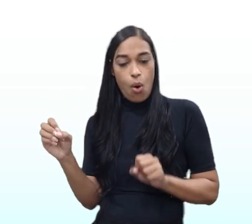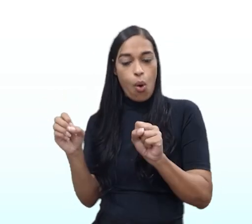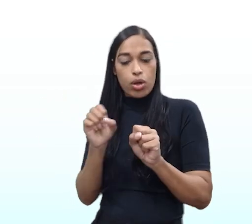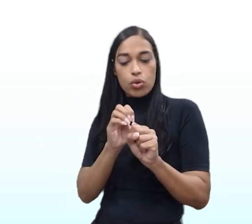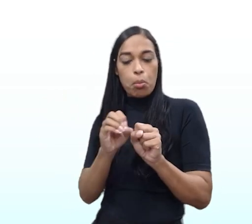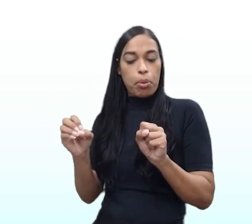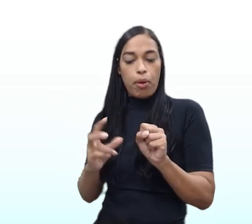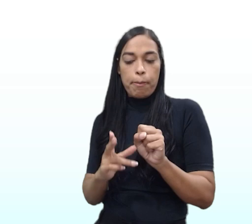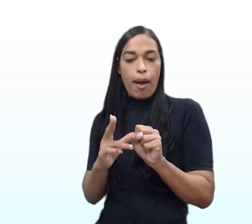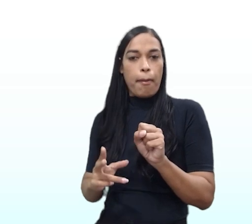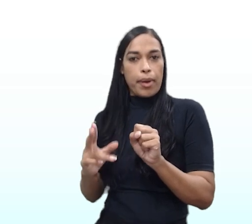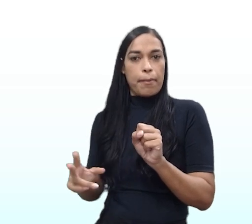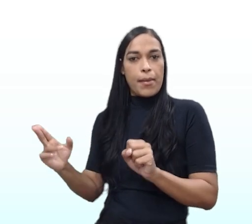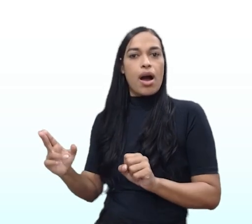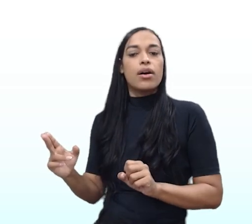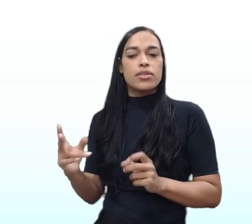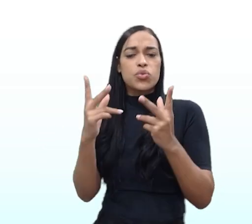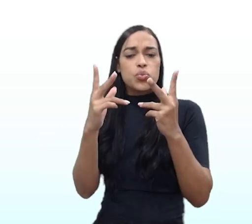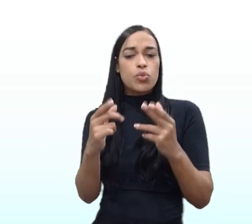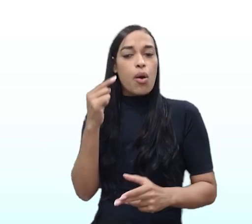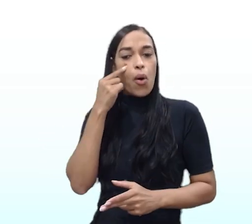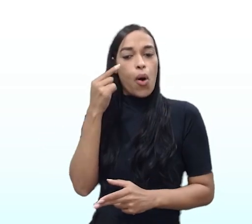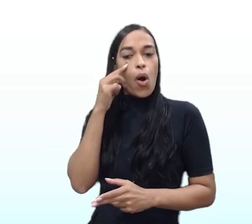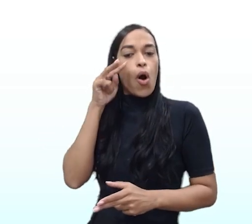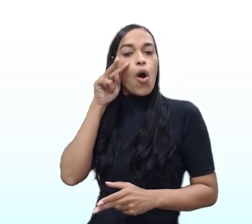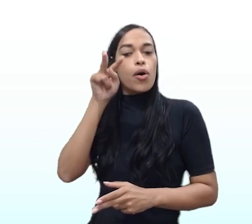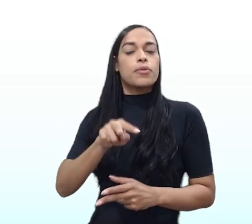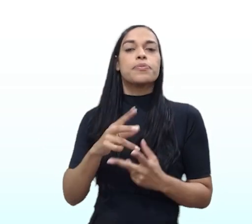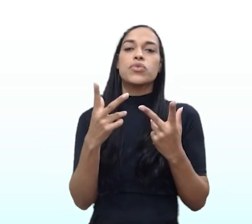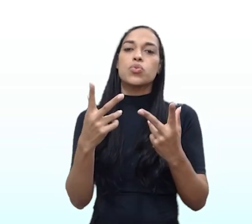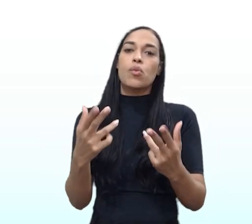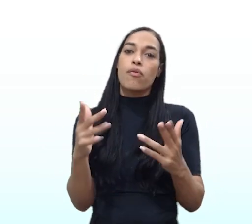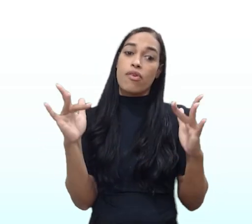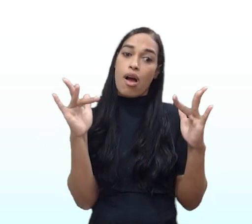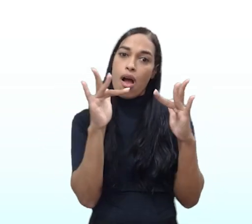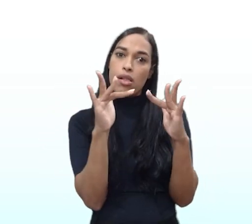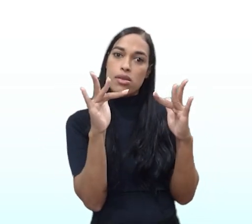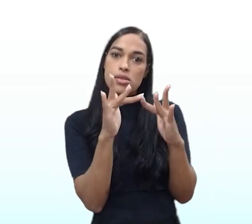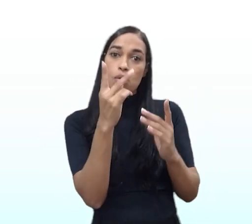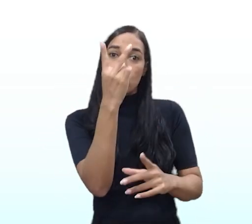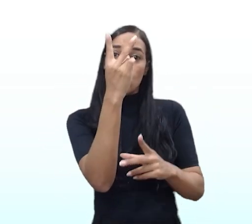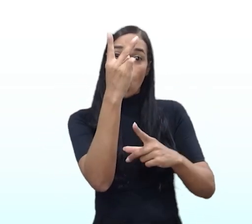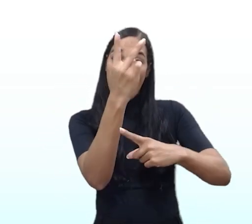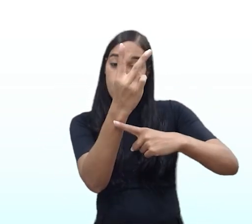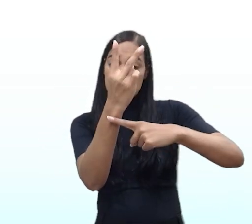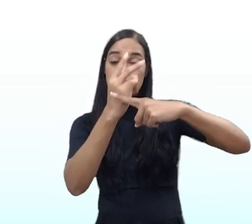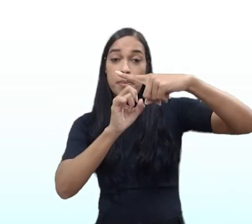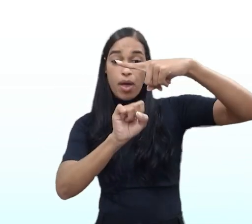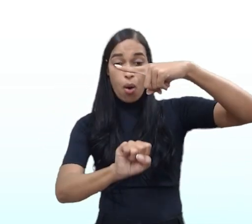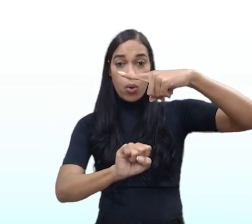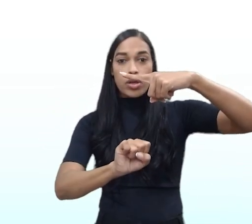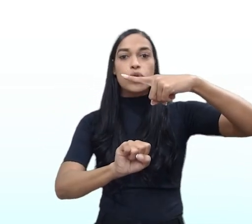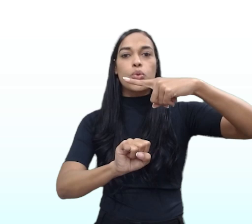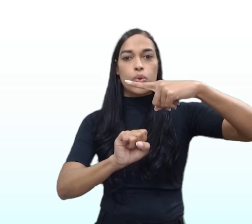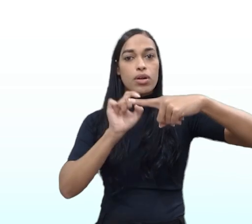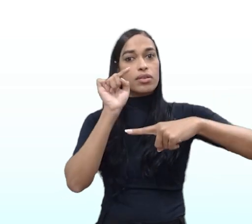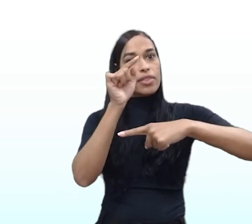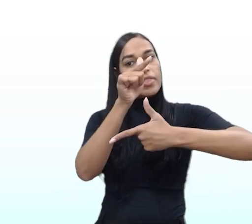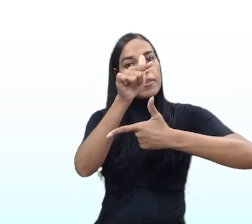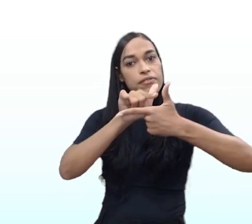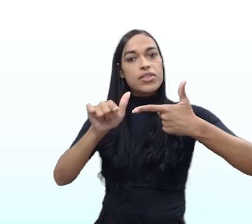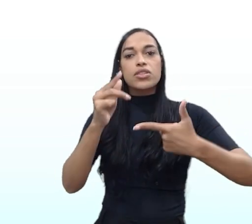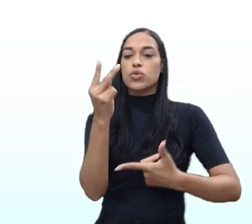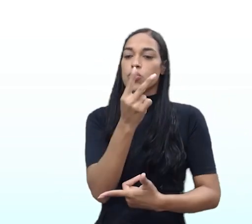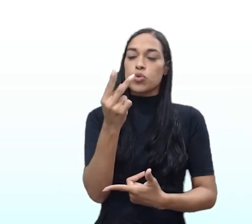8.000 no denominador. Aí, ó, do jeito que está na animação, e aí eu vou fazer uma relação. 2 para 8, dividindo 2 por